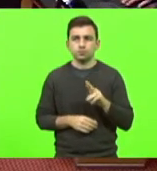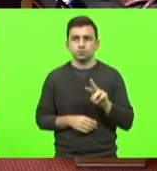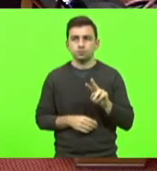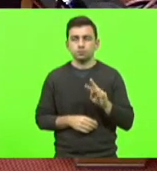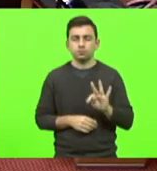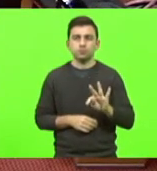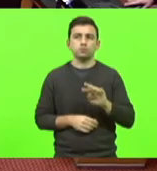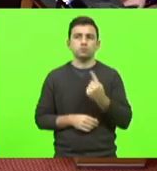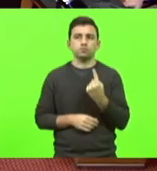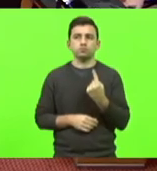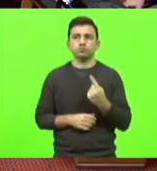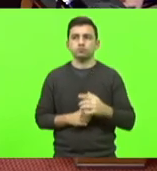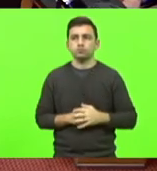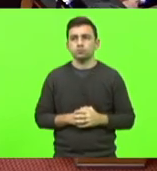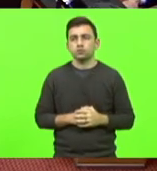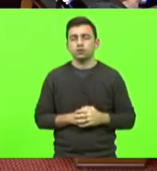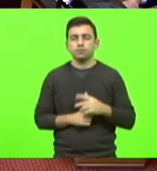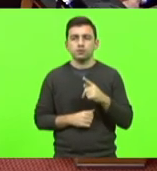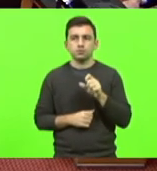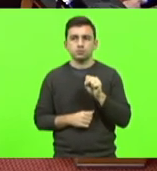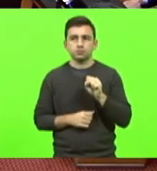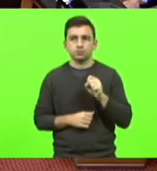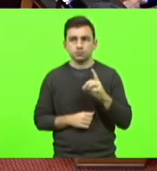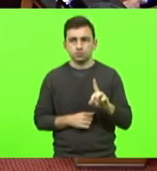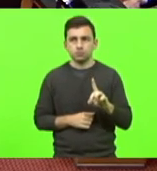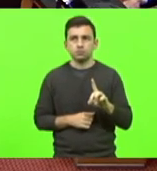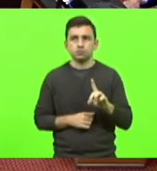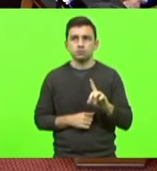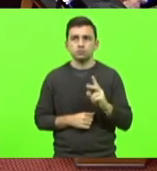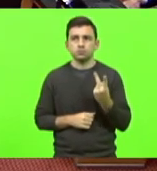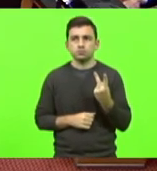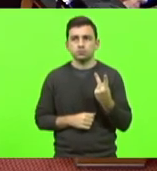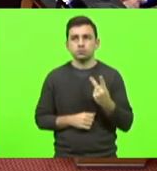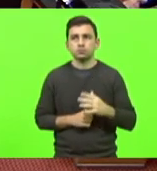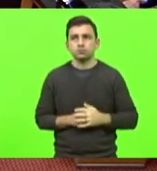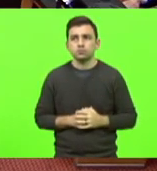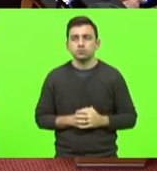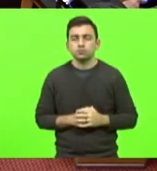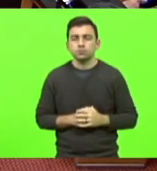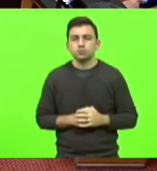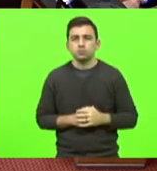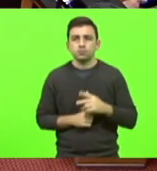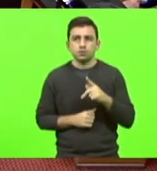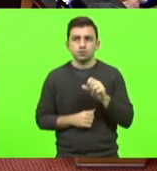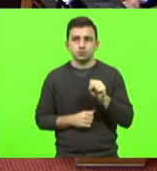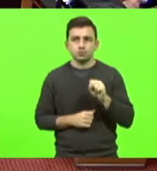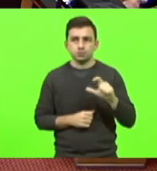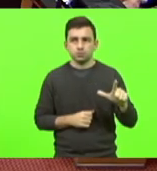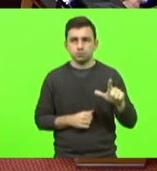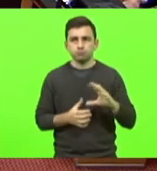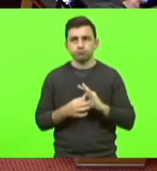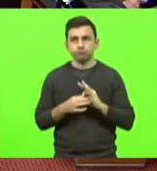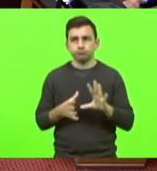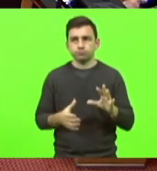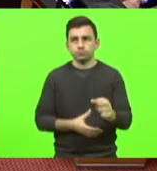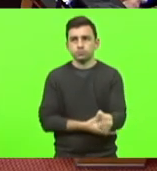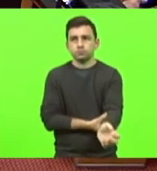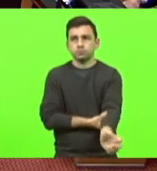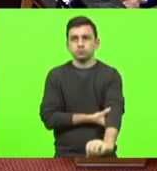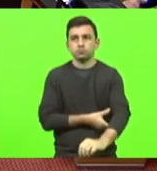pés de volta 2 PSD volta 2 a bancada psl pele tá liberada